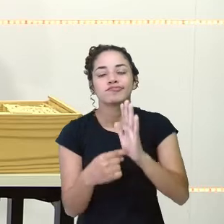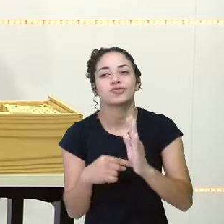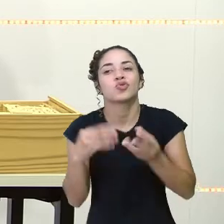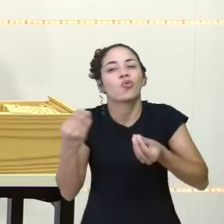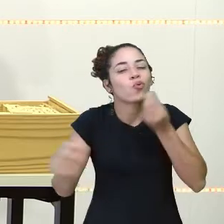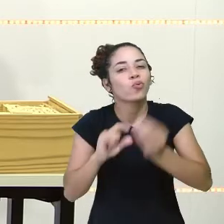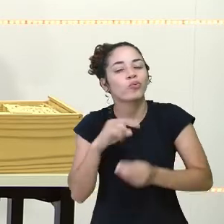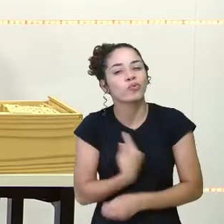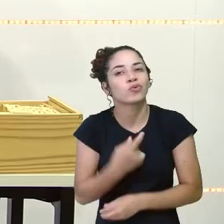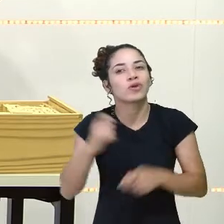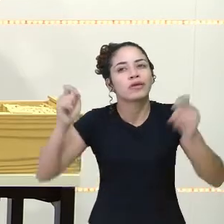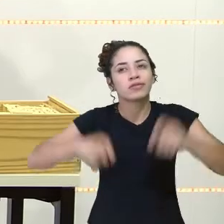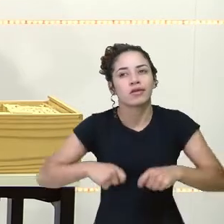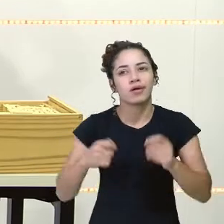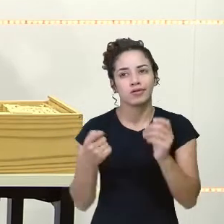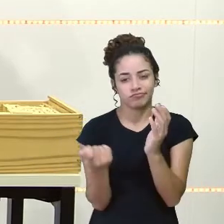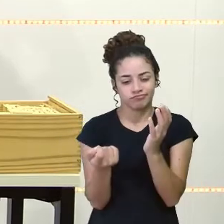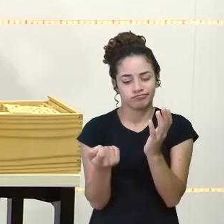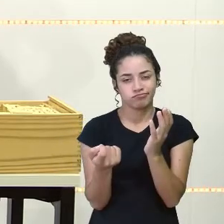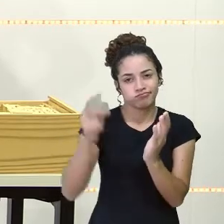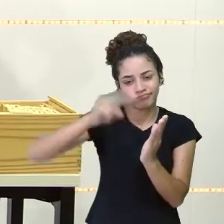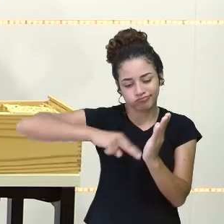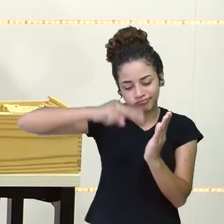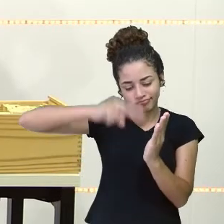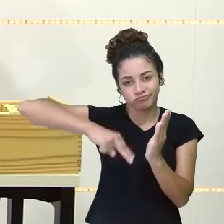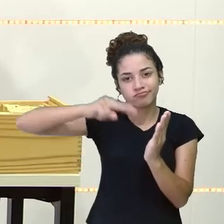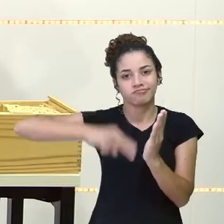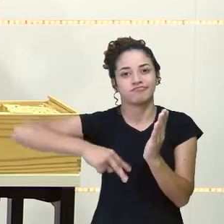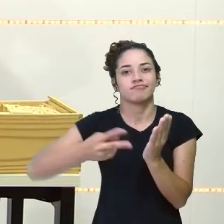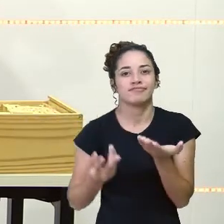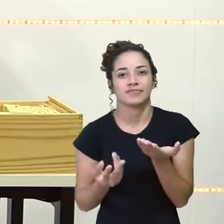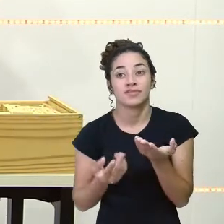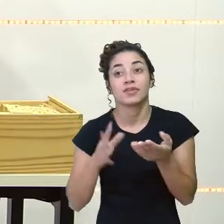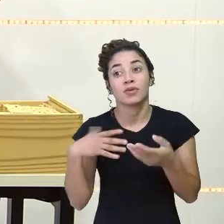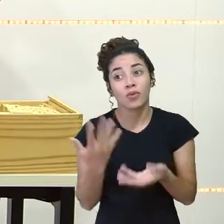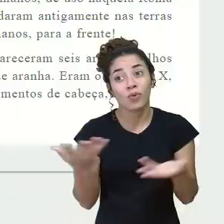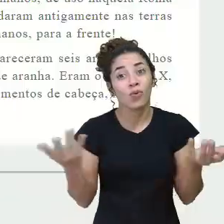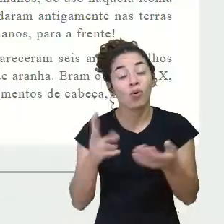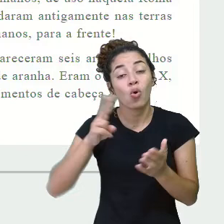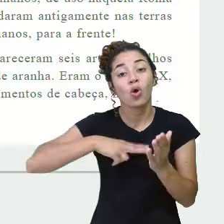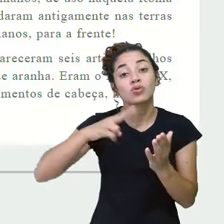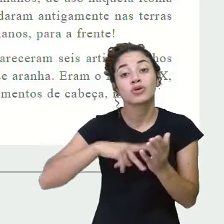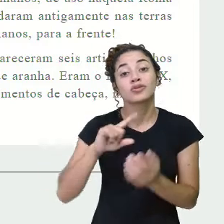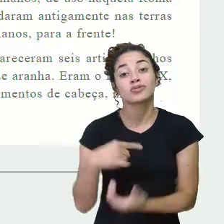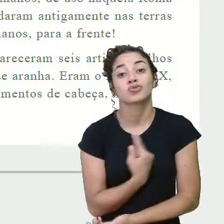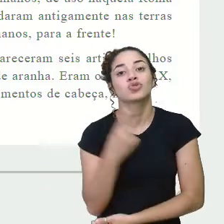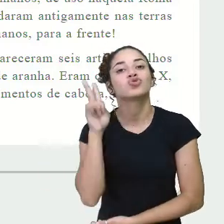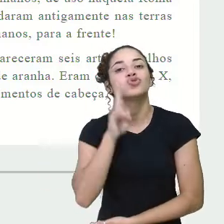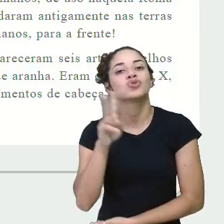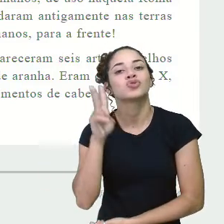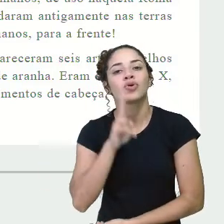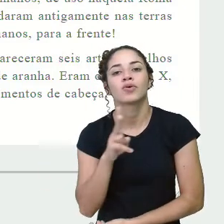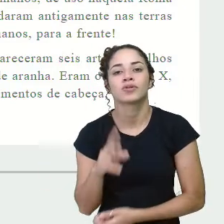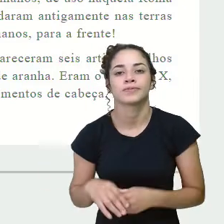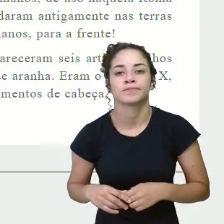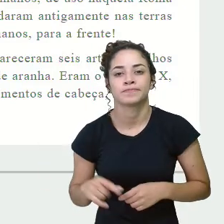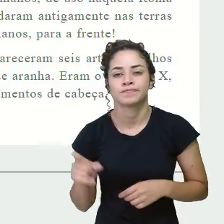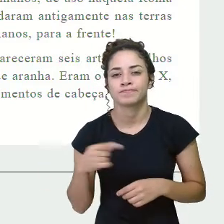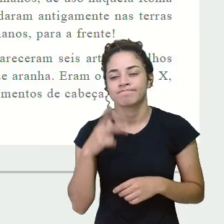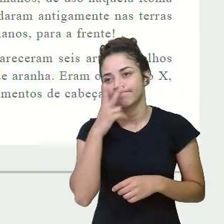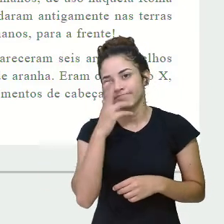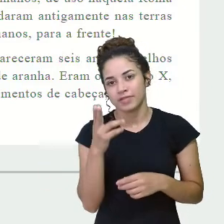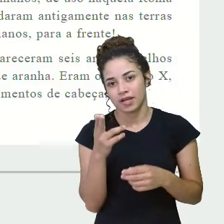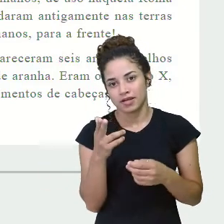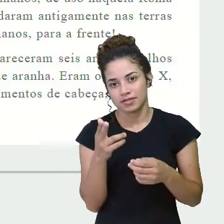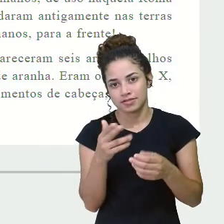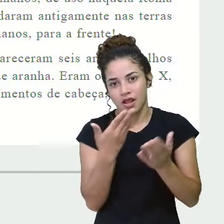acessar a árvore de livros e eu trago aqui para vocês a continuação da nossa historinha, né? Eu dei uma quebra ali na aula, que eu